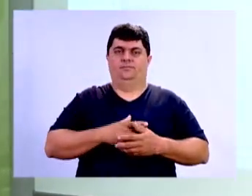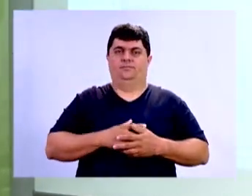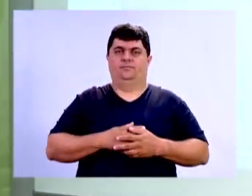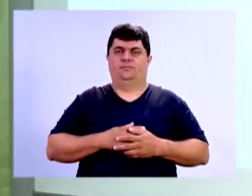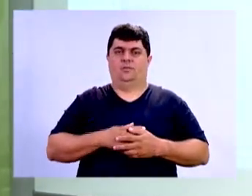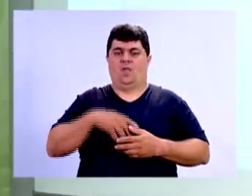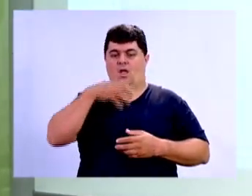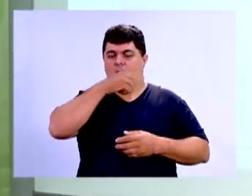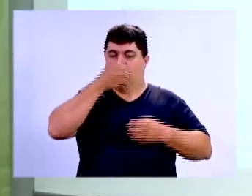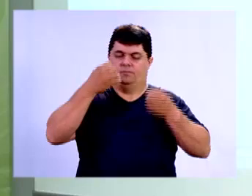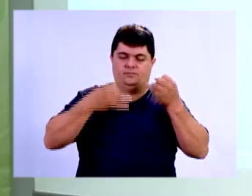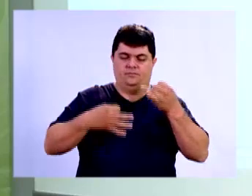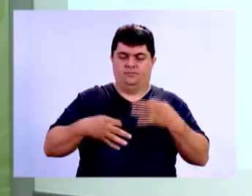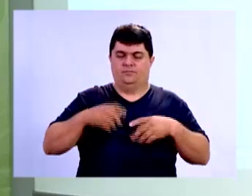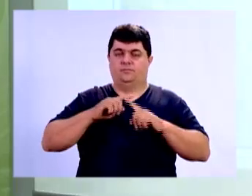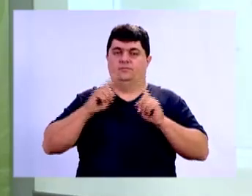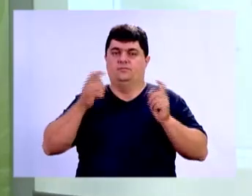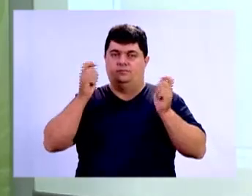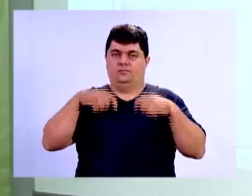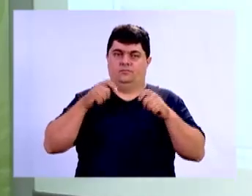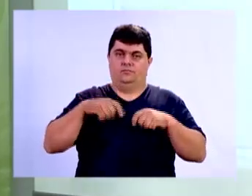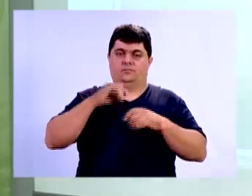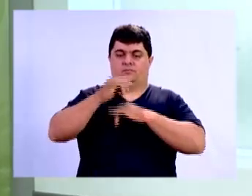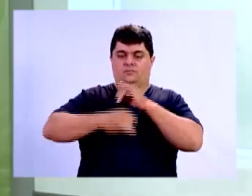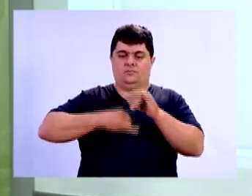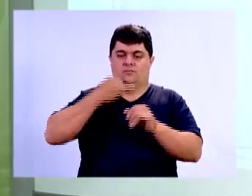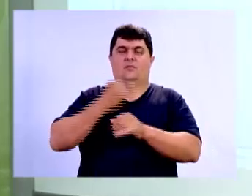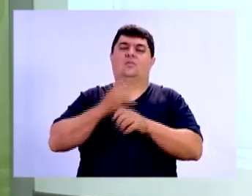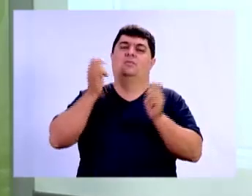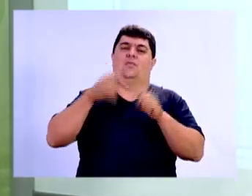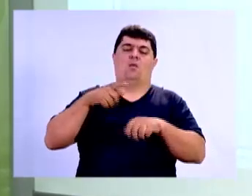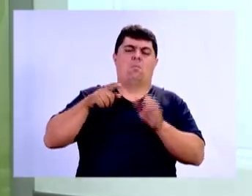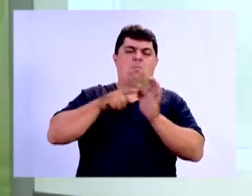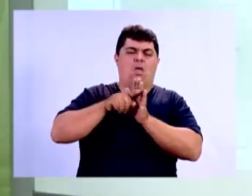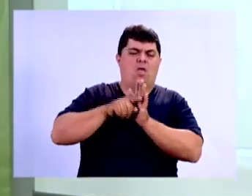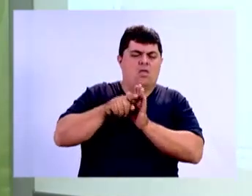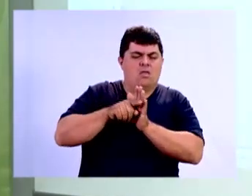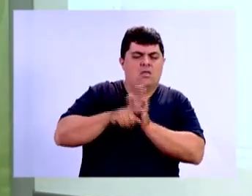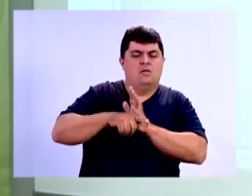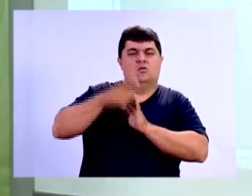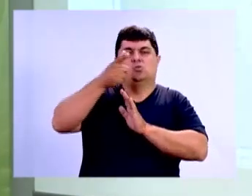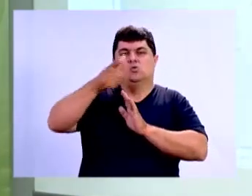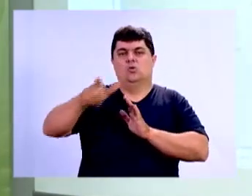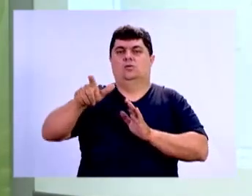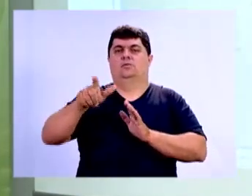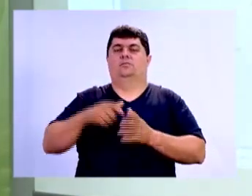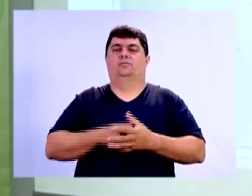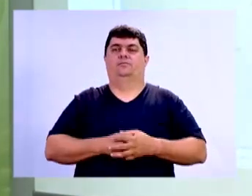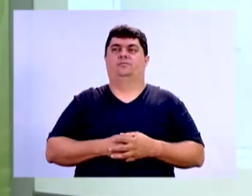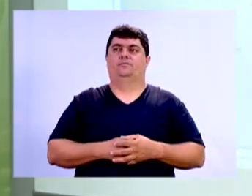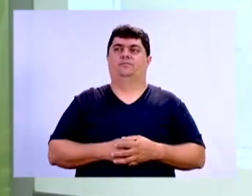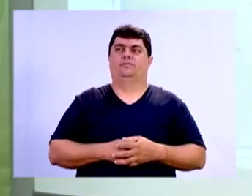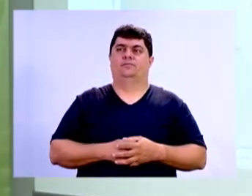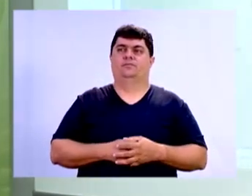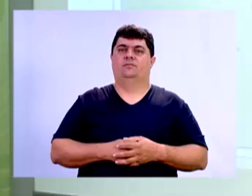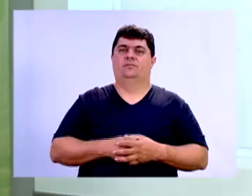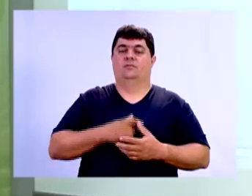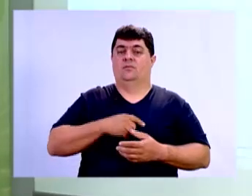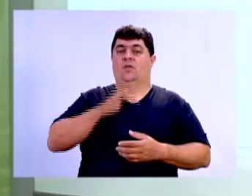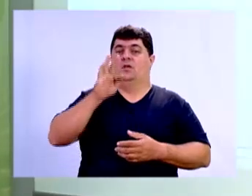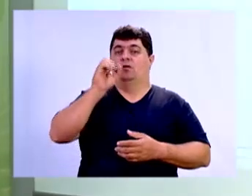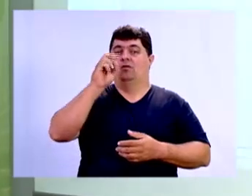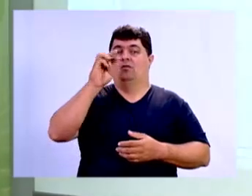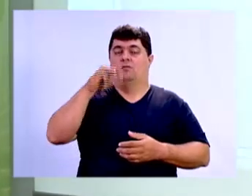breve explicação, mas graças a Deus nós temos a internet aí que a gente pode pesquisar tudo e mais um pouquinho. E nós temos também o nosso fórum, nós